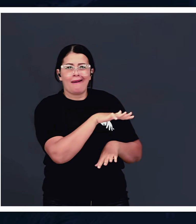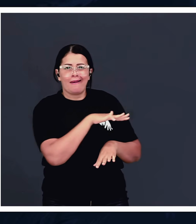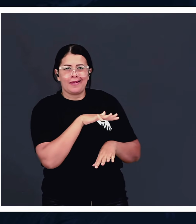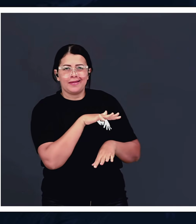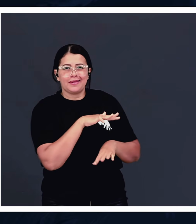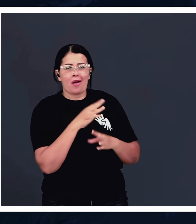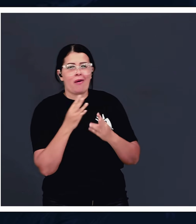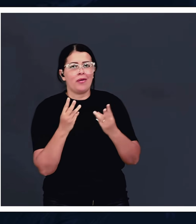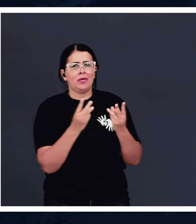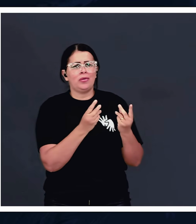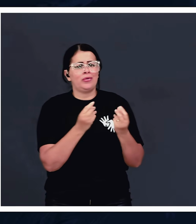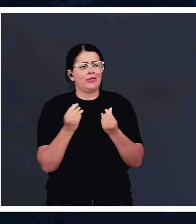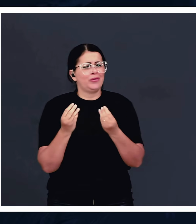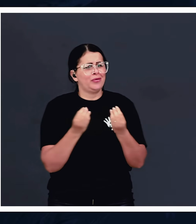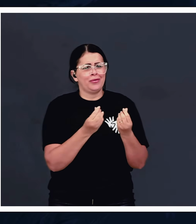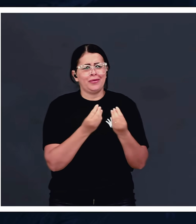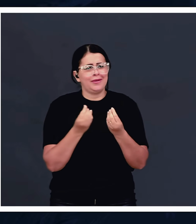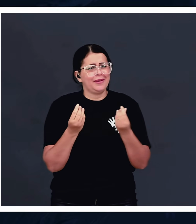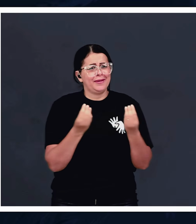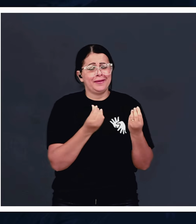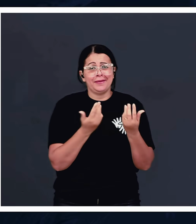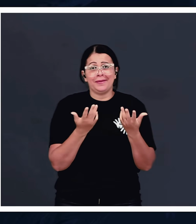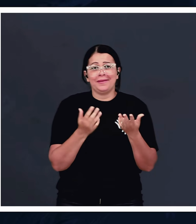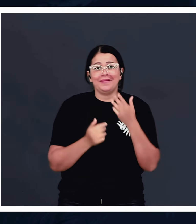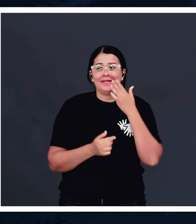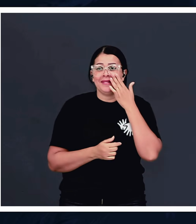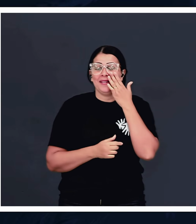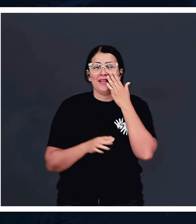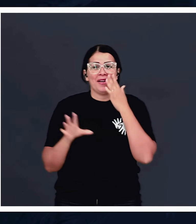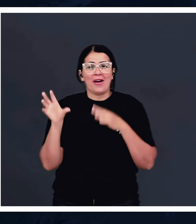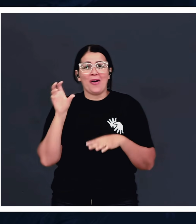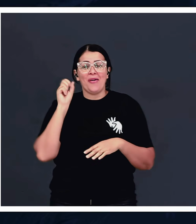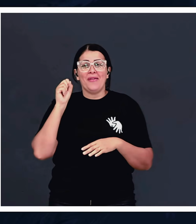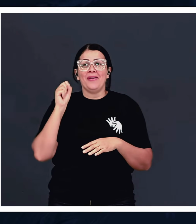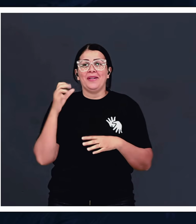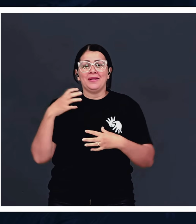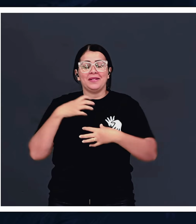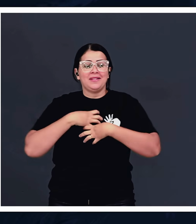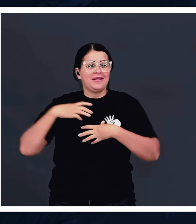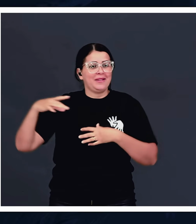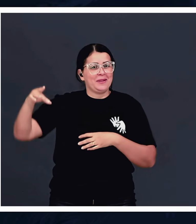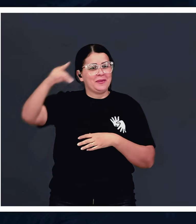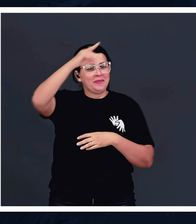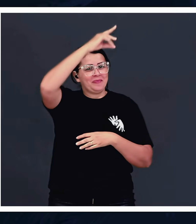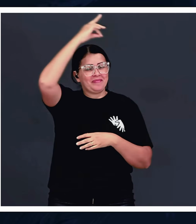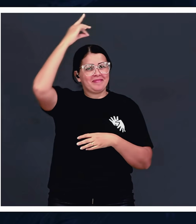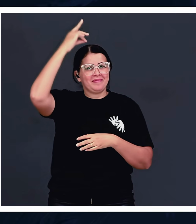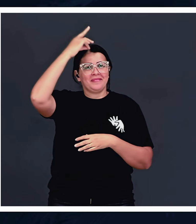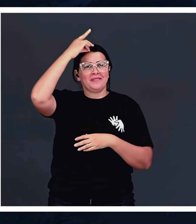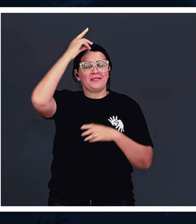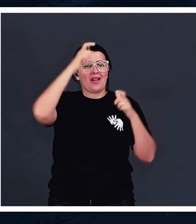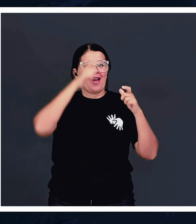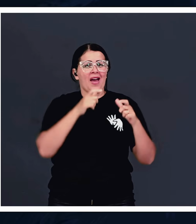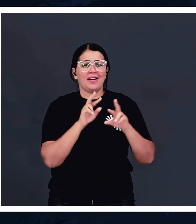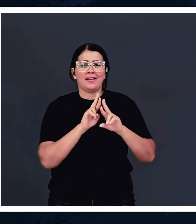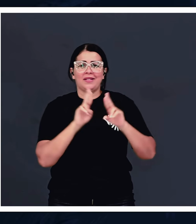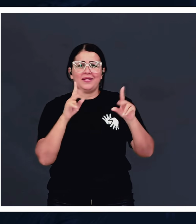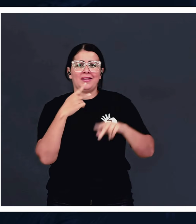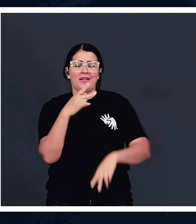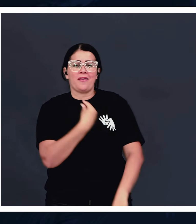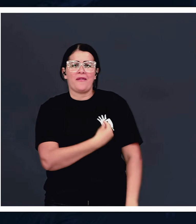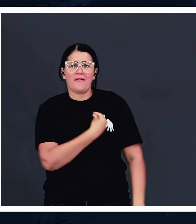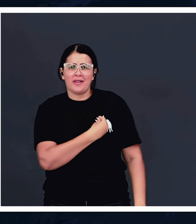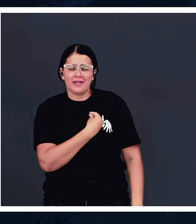a insensibilidade para ouvir a voz do Espírito Santo em uma área totalmente diferente da sua vida, na